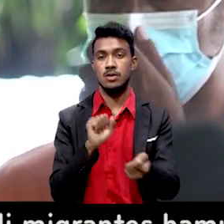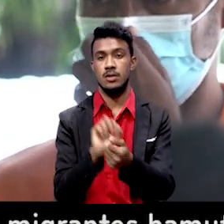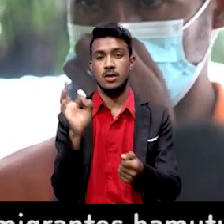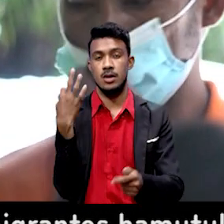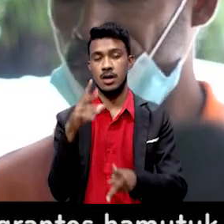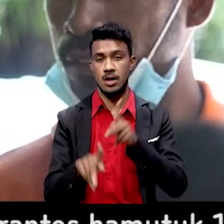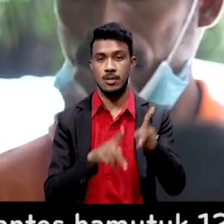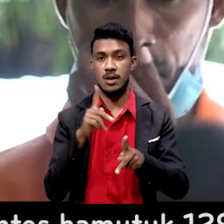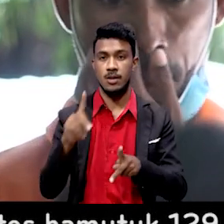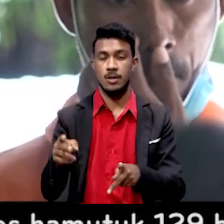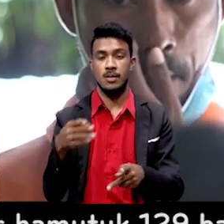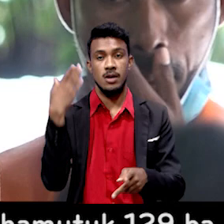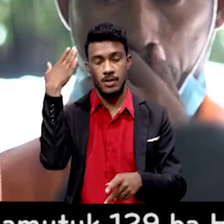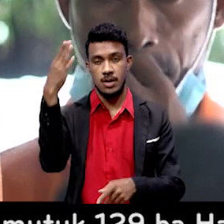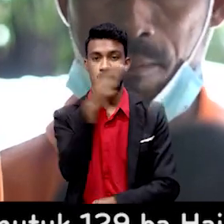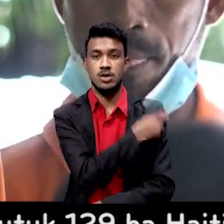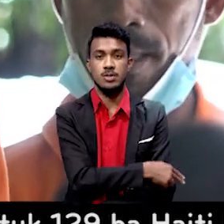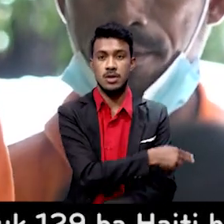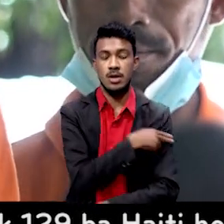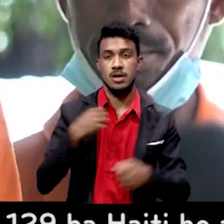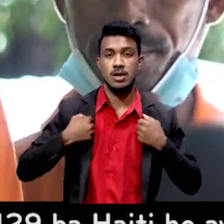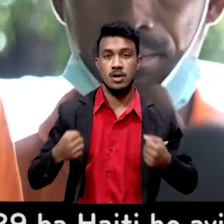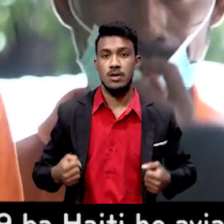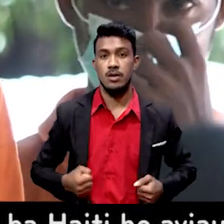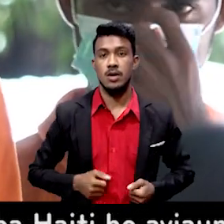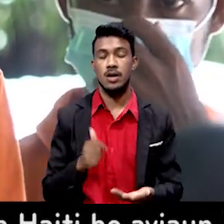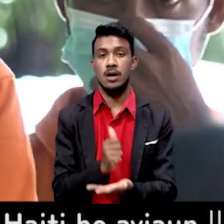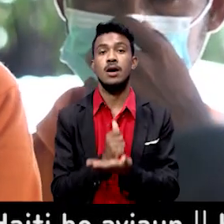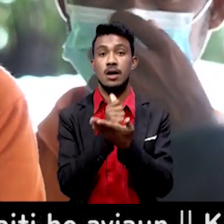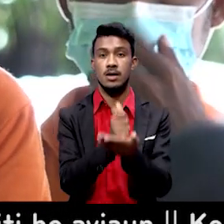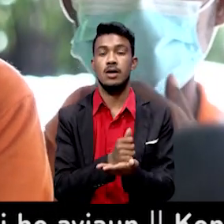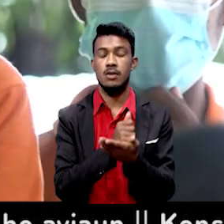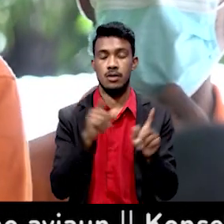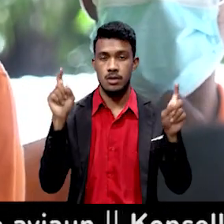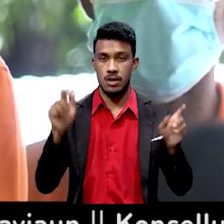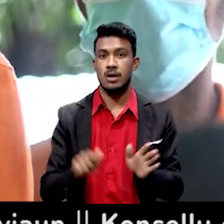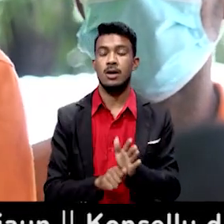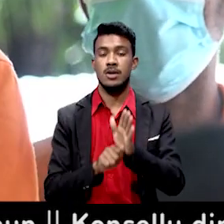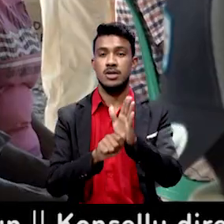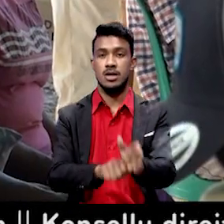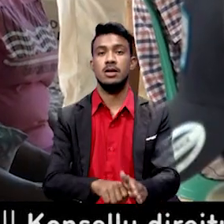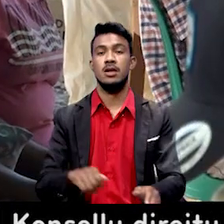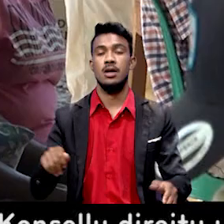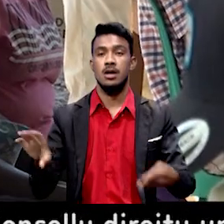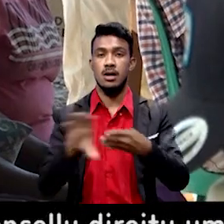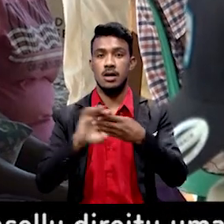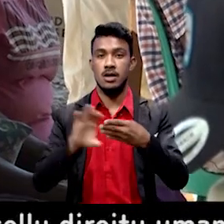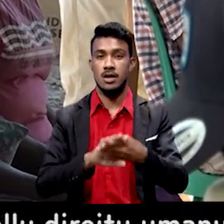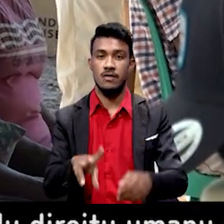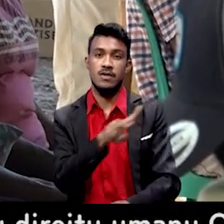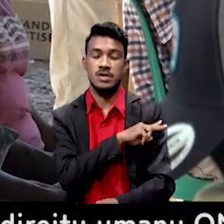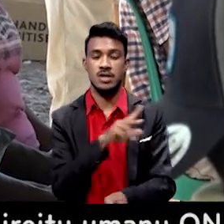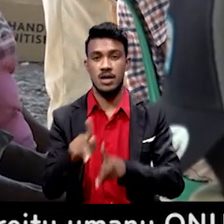o tratamento e a facilidade de saúde ata Uru, tem que apresentar cartão vacina. Agostinha explica facilidade de saúde